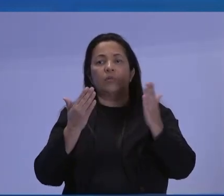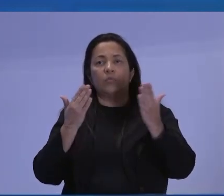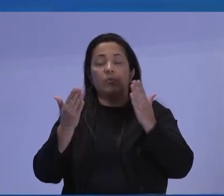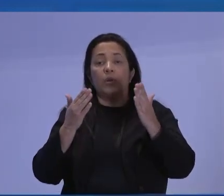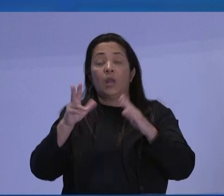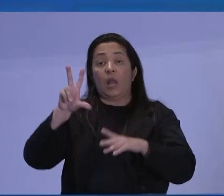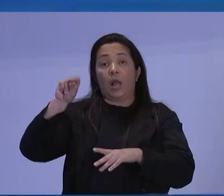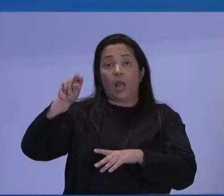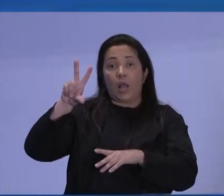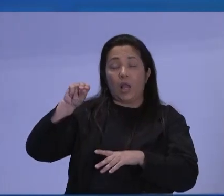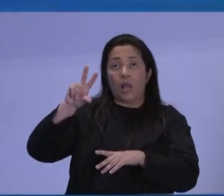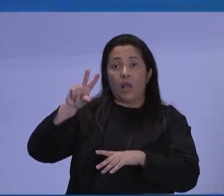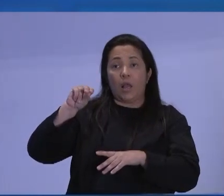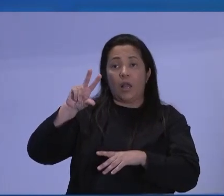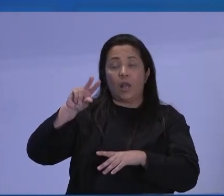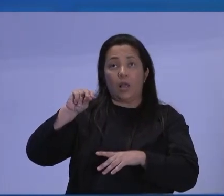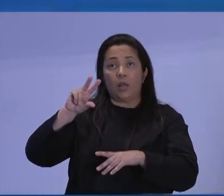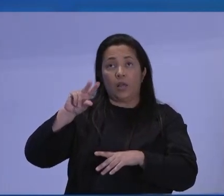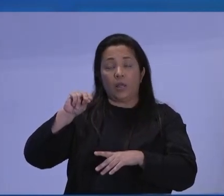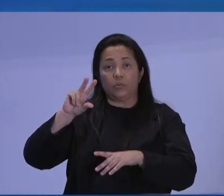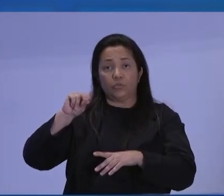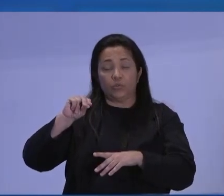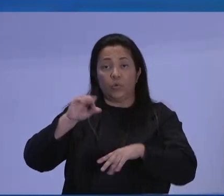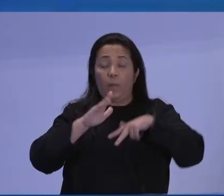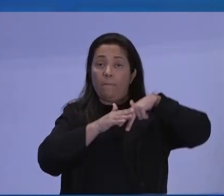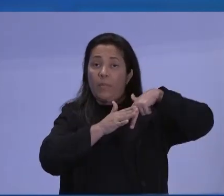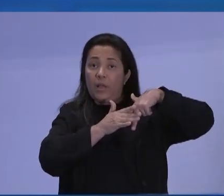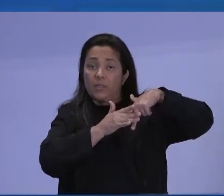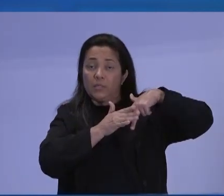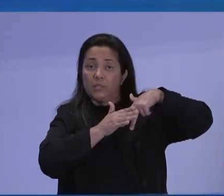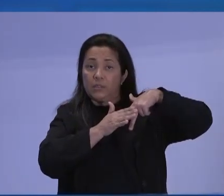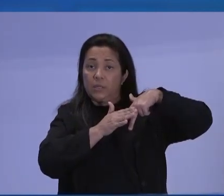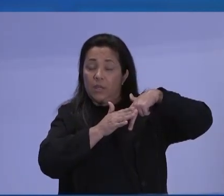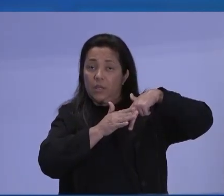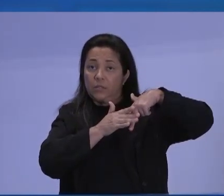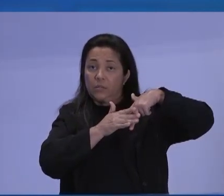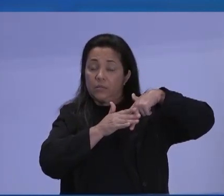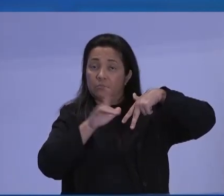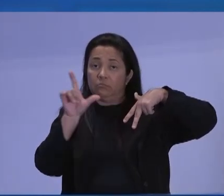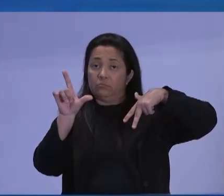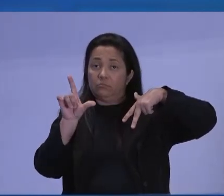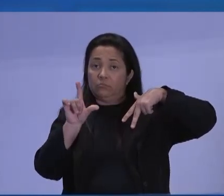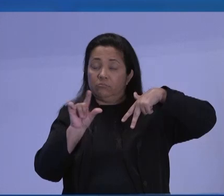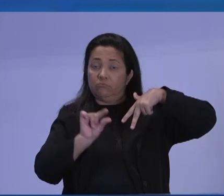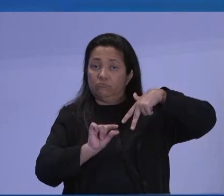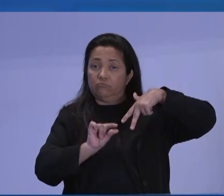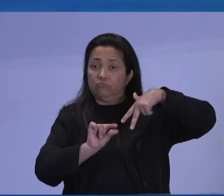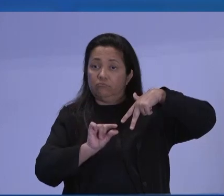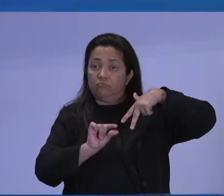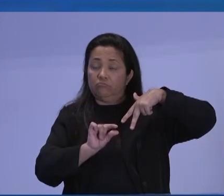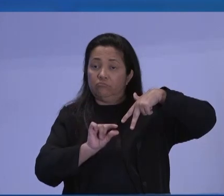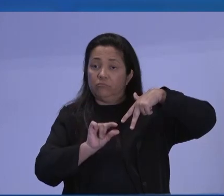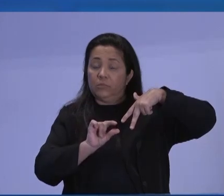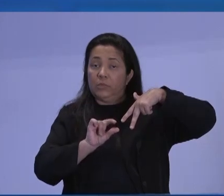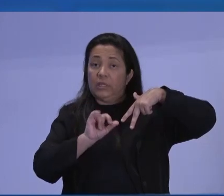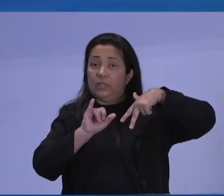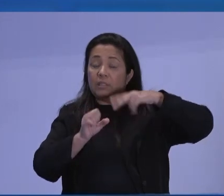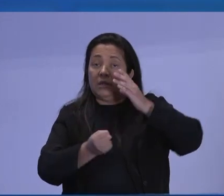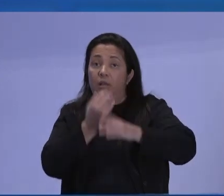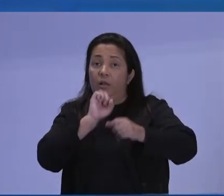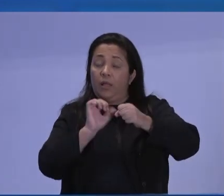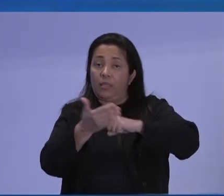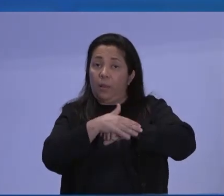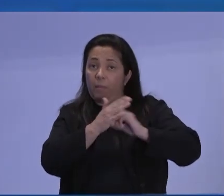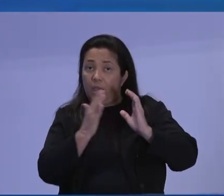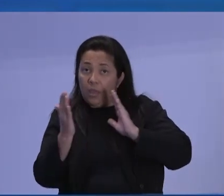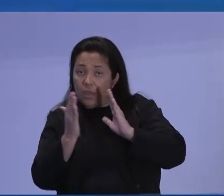azul são as barras dos números de casos que reduziram muito depois da pandemia, e a gente ainda não